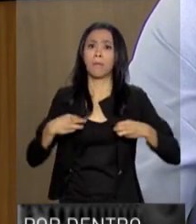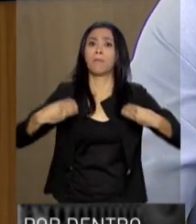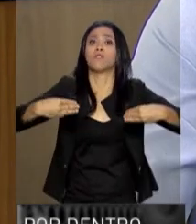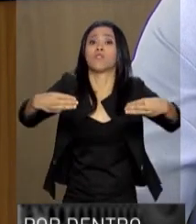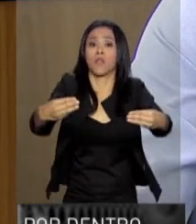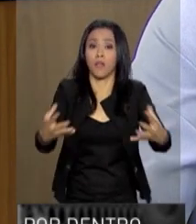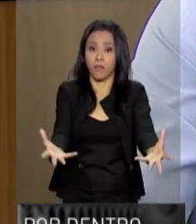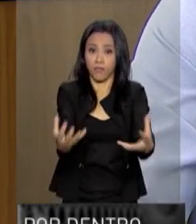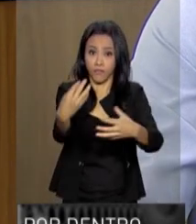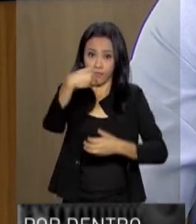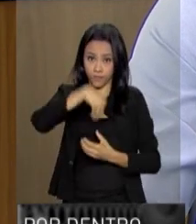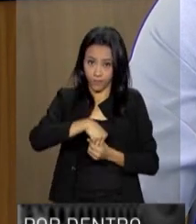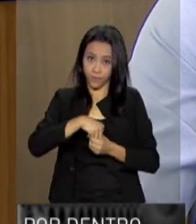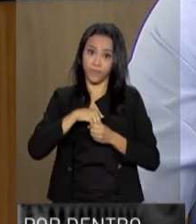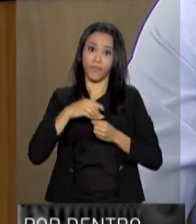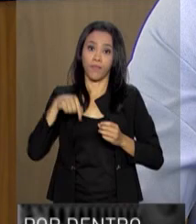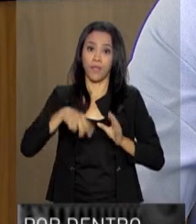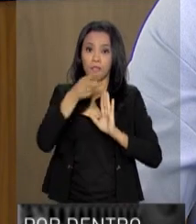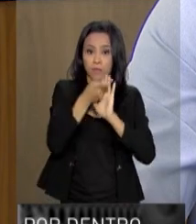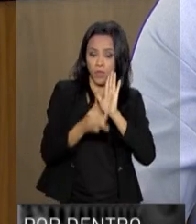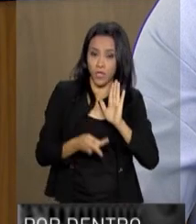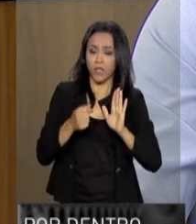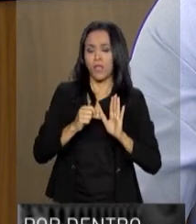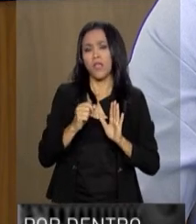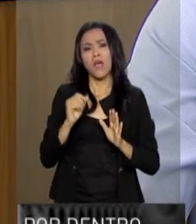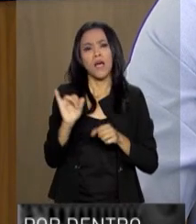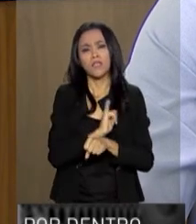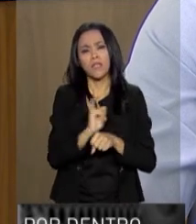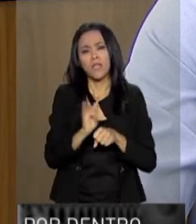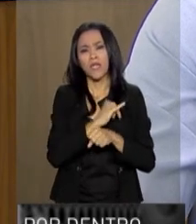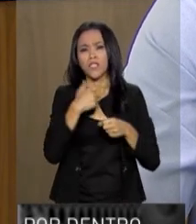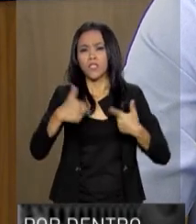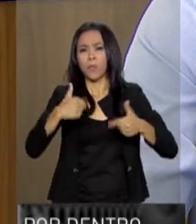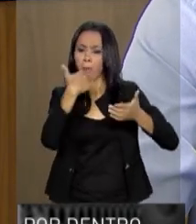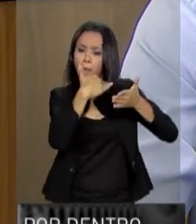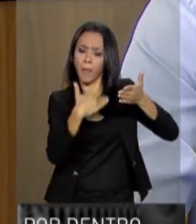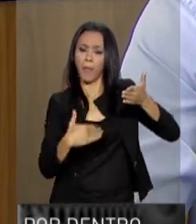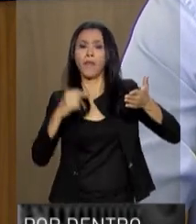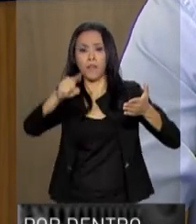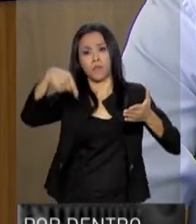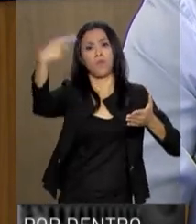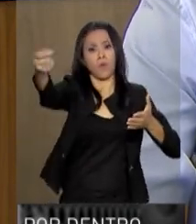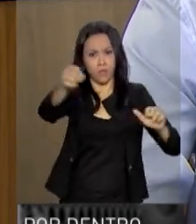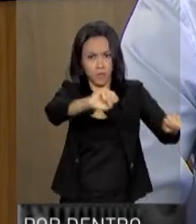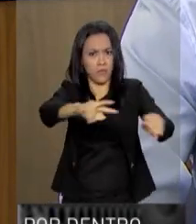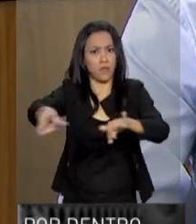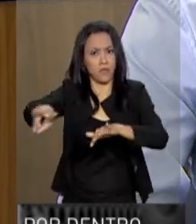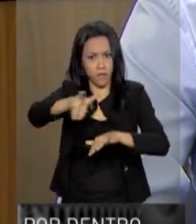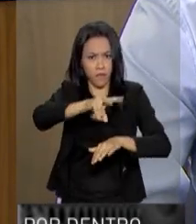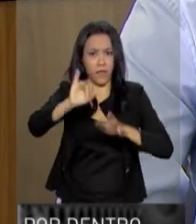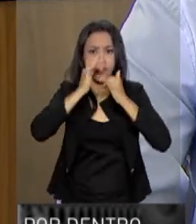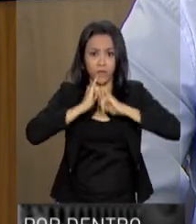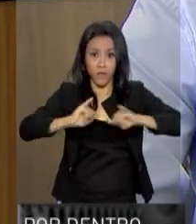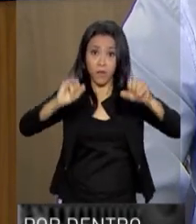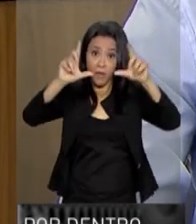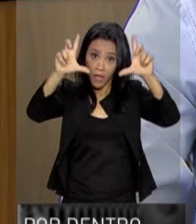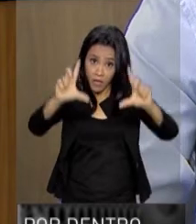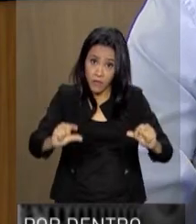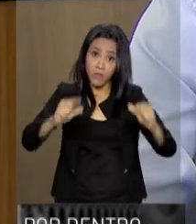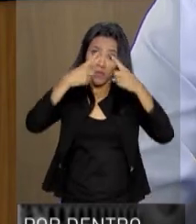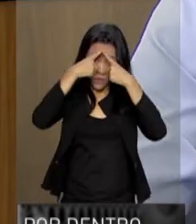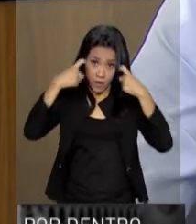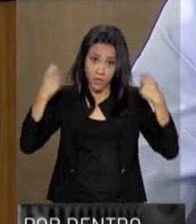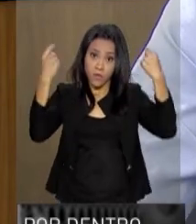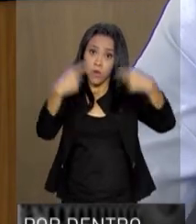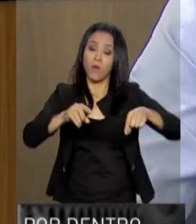serão lançados nas próximas semanas que buscam combater imediatamente essa violência contra os jovens nós temos